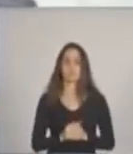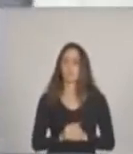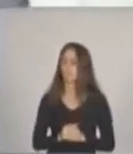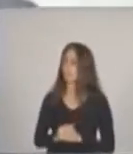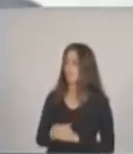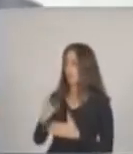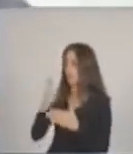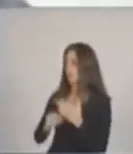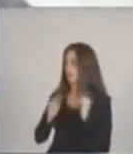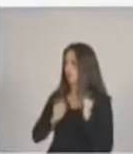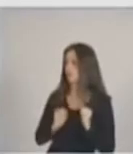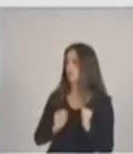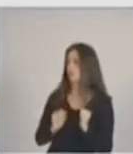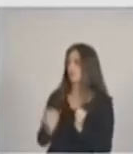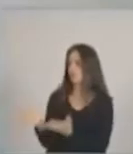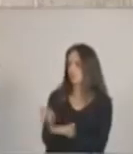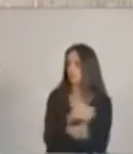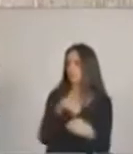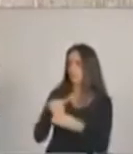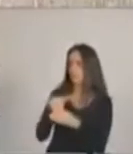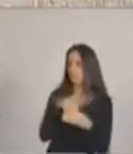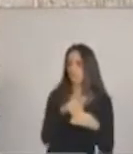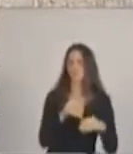eu colho os votos. Essa aqui. Essa parte é o bondinho.